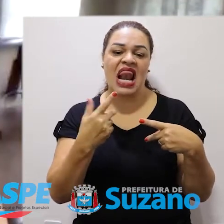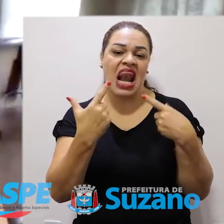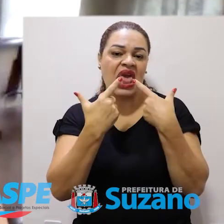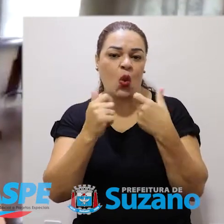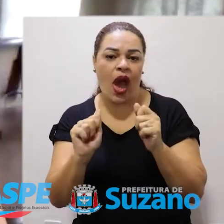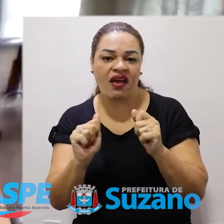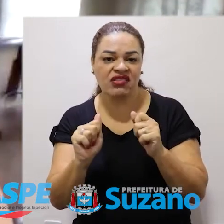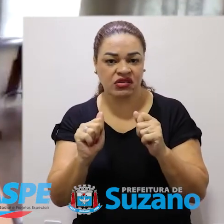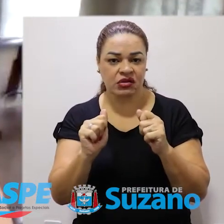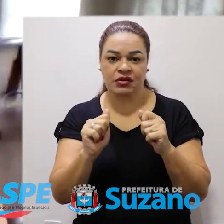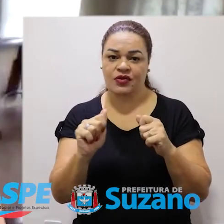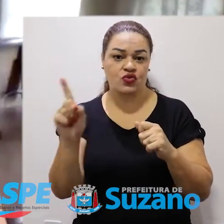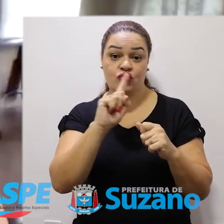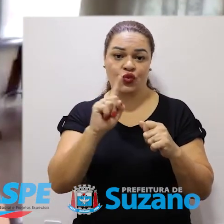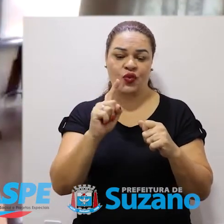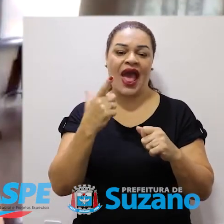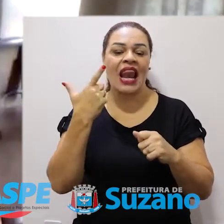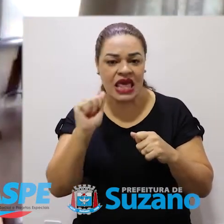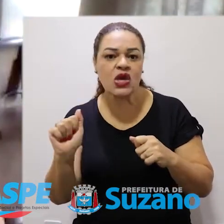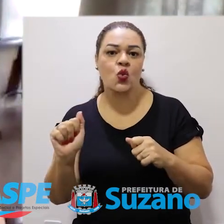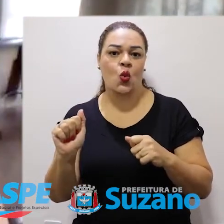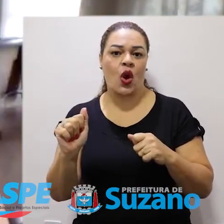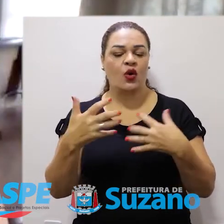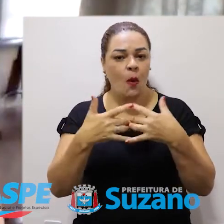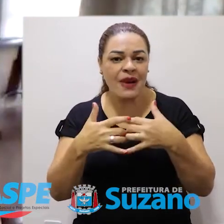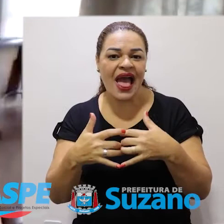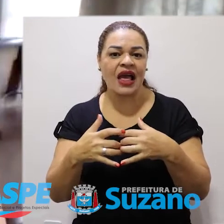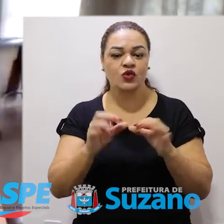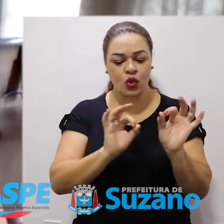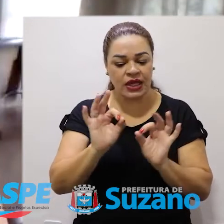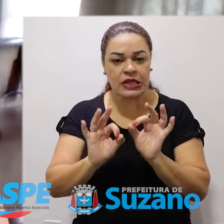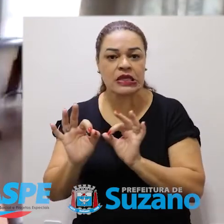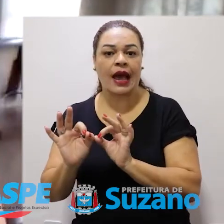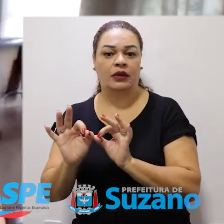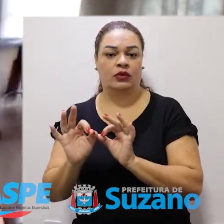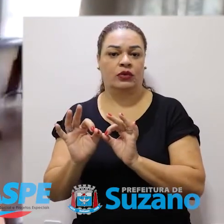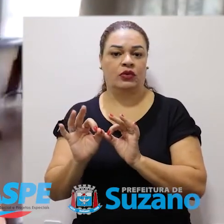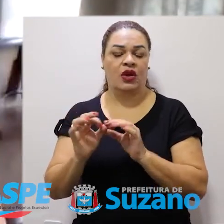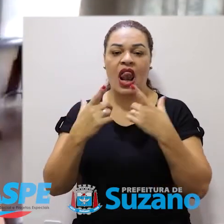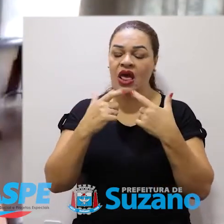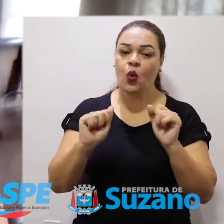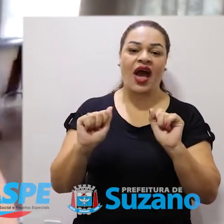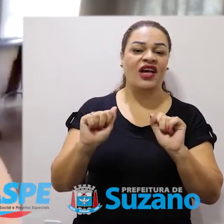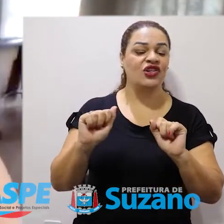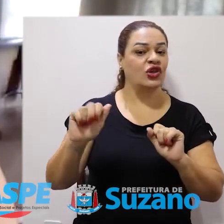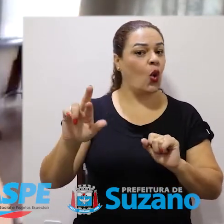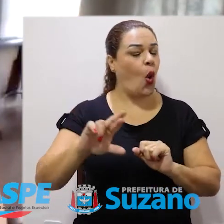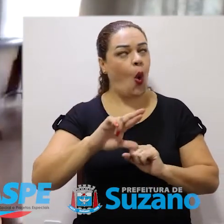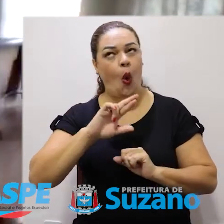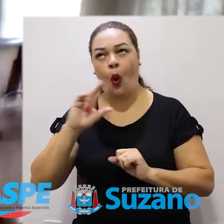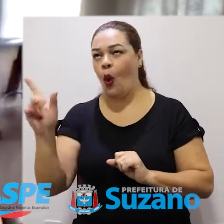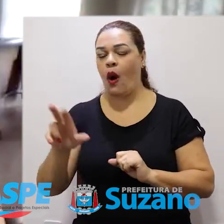é língua. Eu acabei de dizer para vocês que é um idioma, que é complexo, que é organizado, não é linguagem. Linguagem é